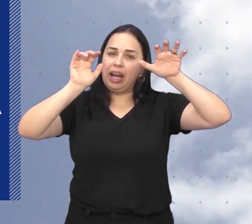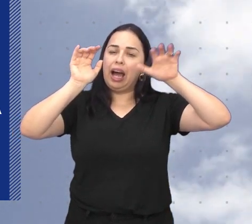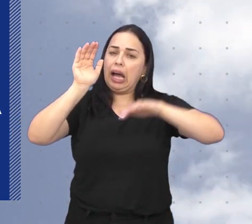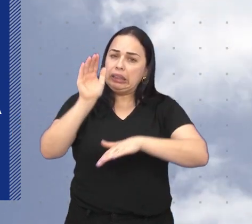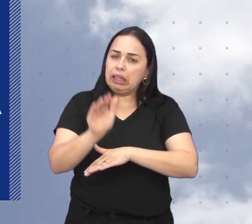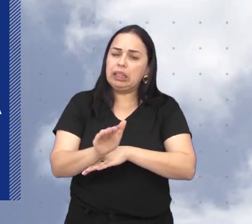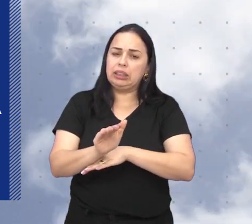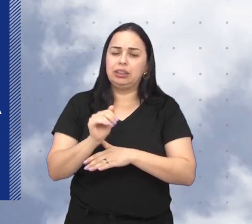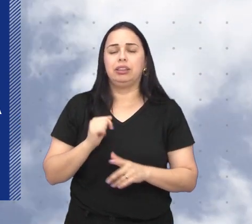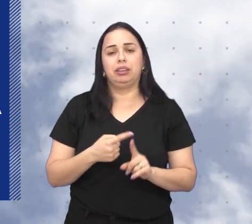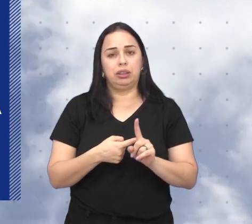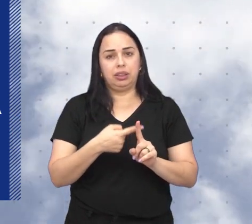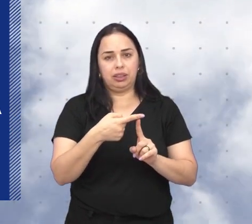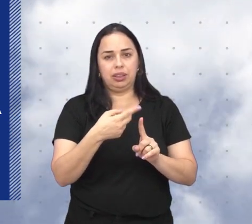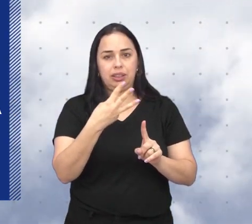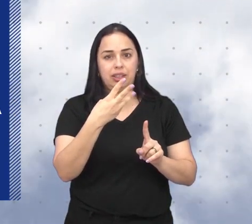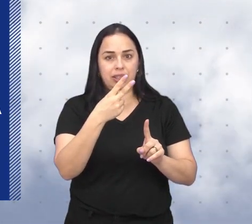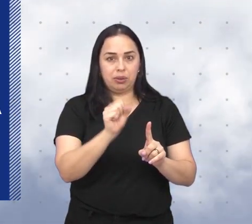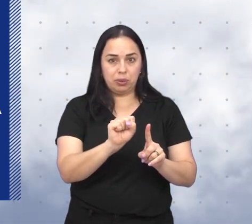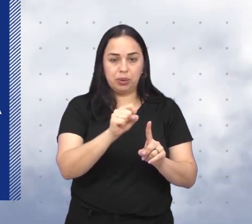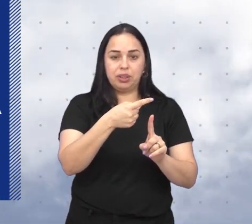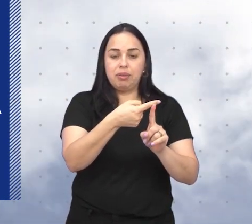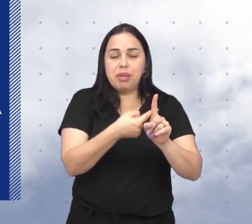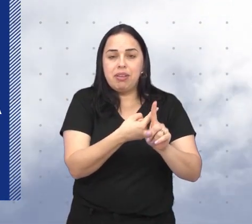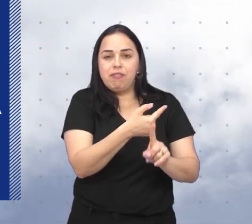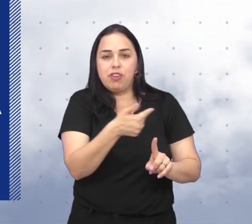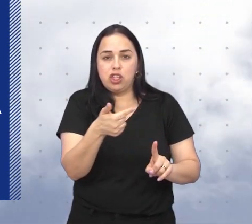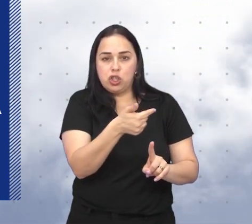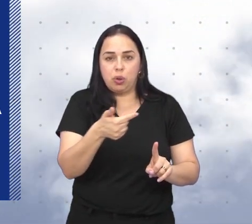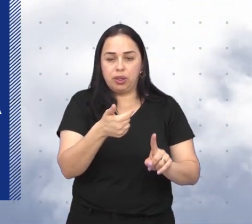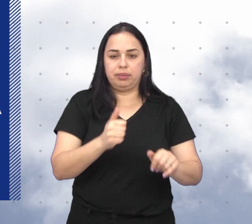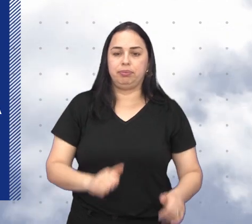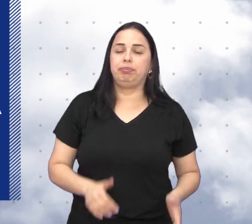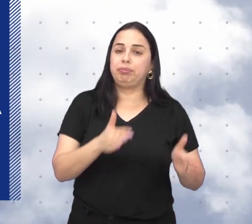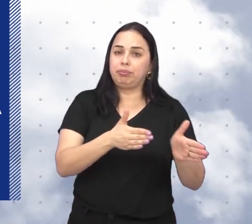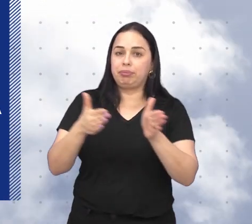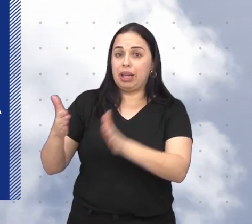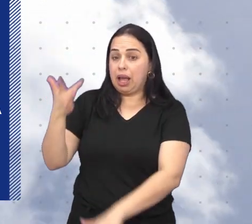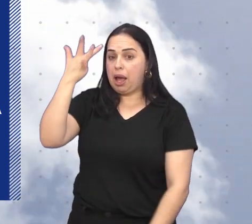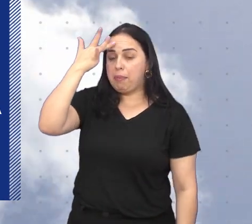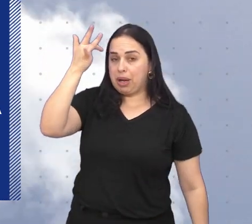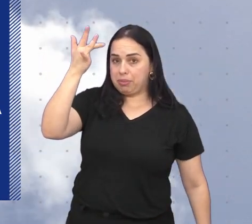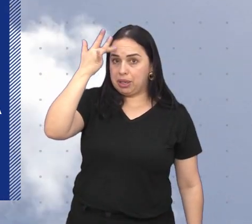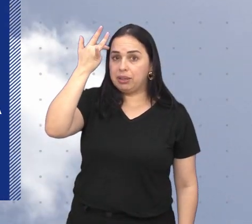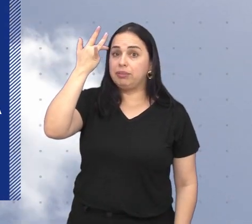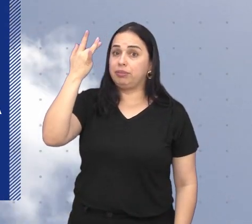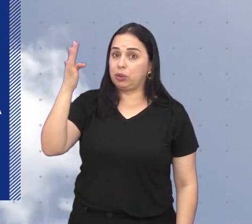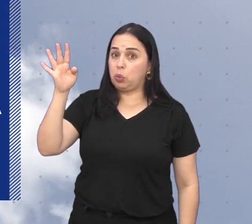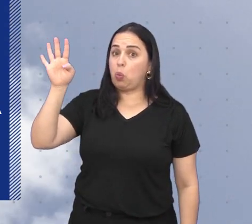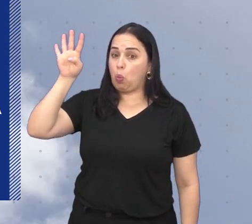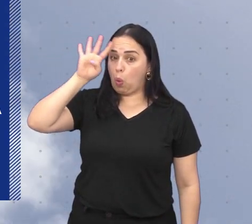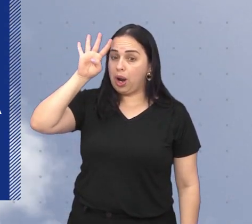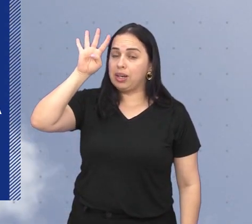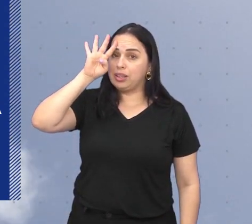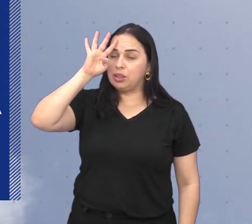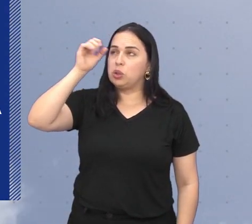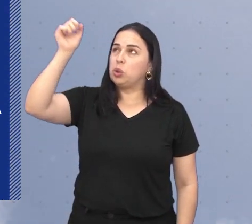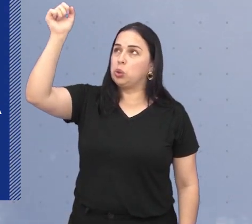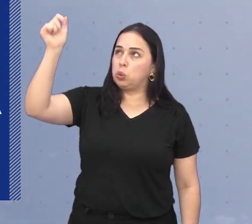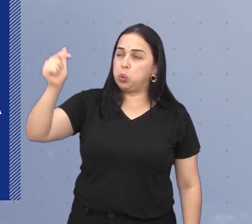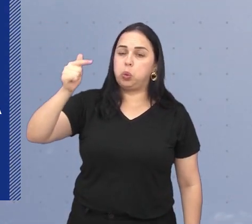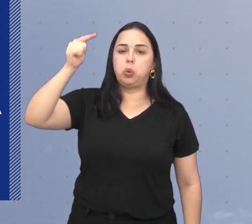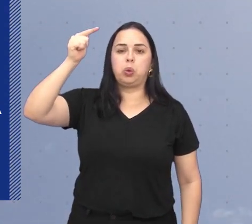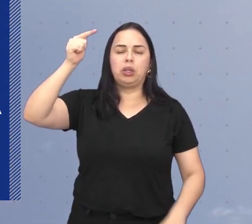ao fim do dia. A máxima é de 38 graus e a mínima de 22. Amanhã, quarta-feira, o dia também será